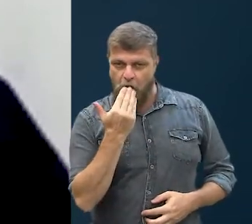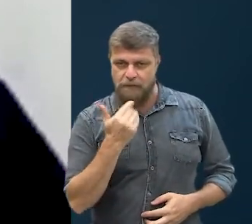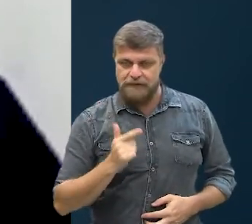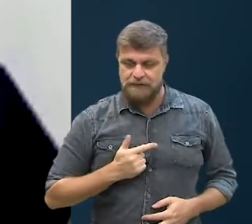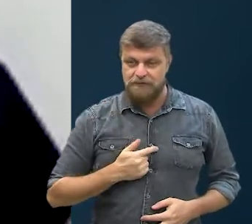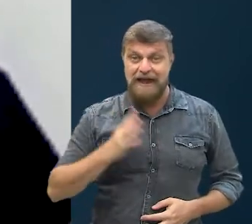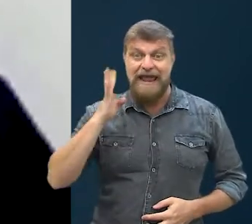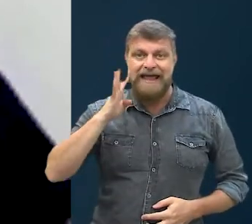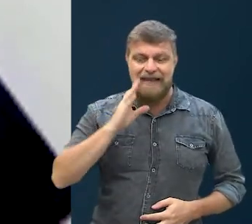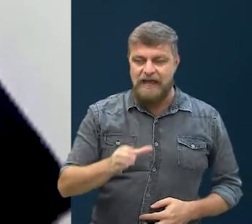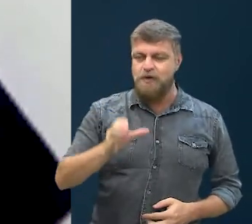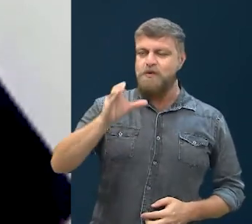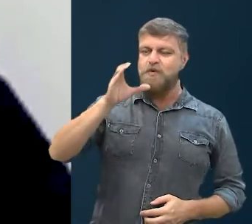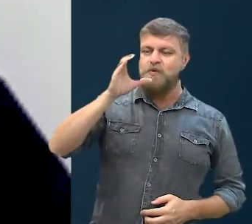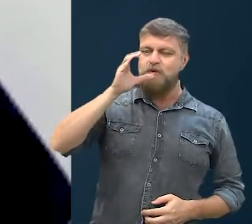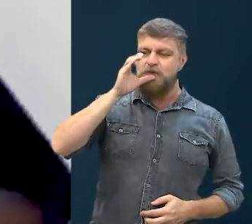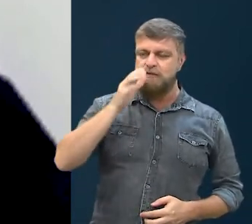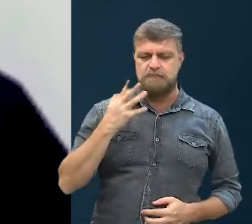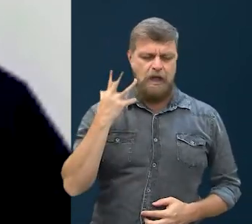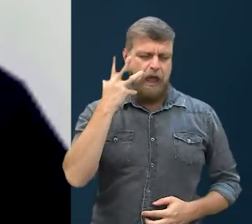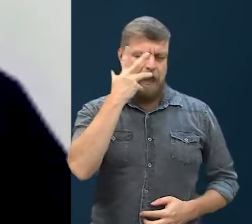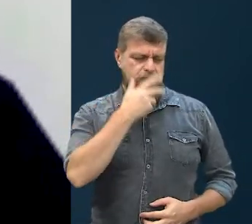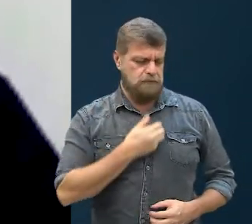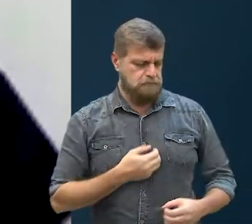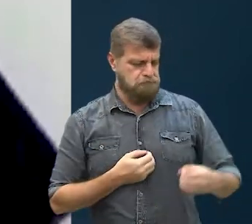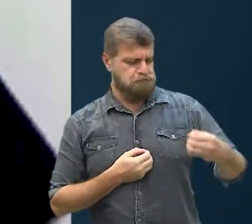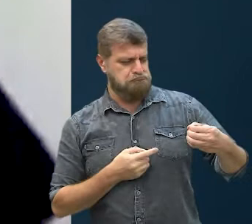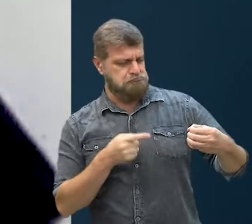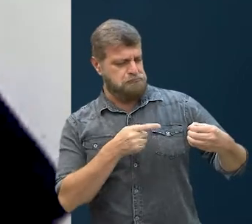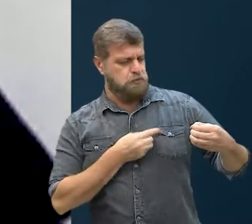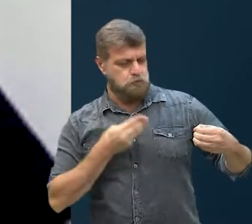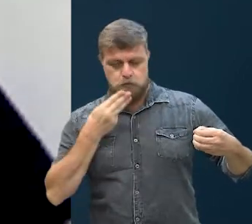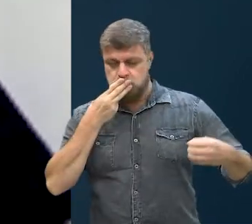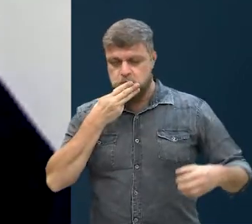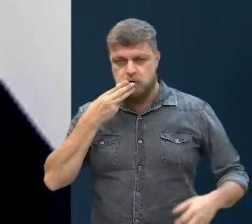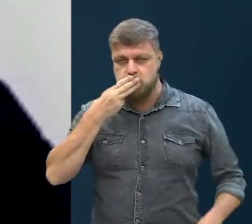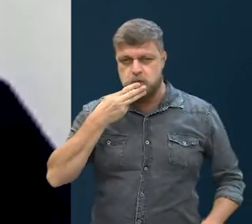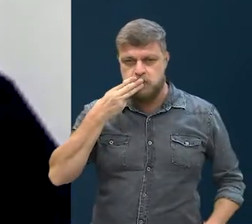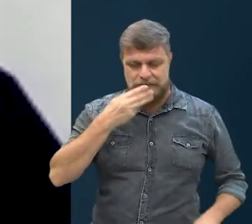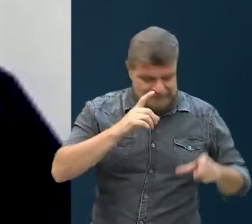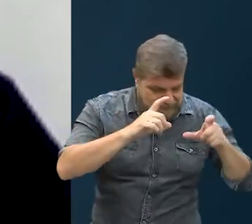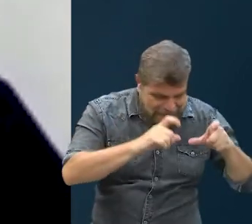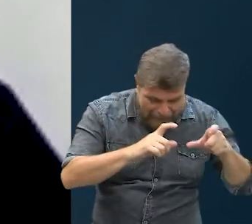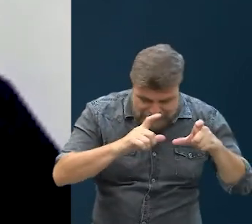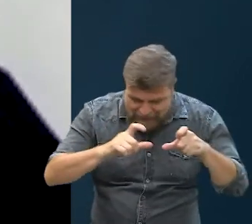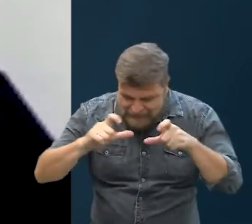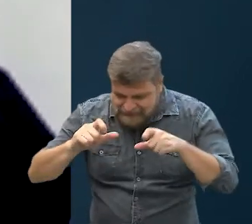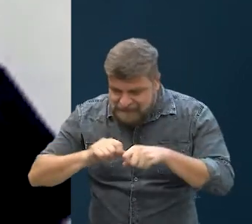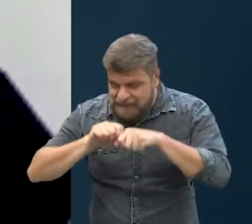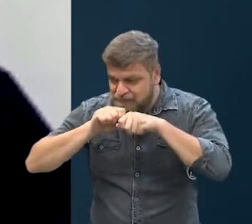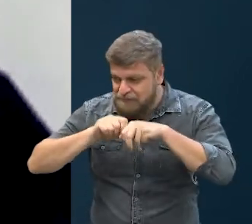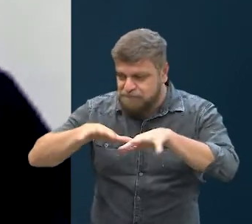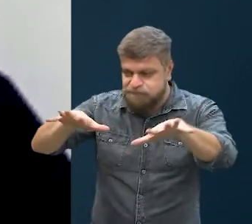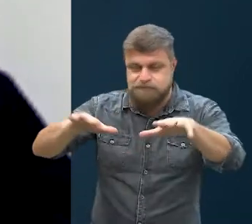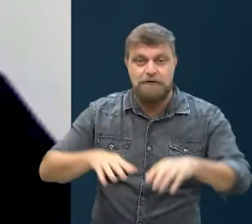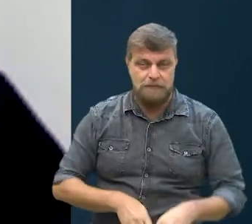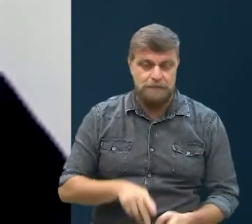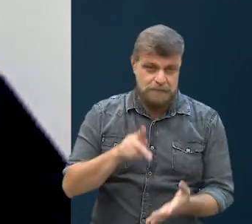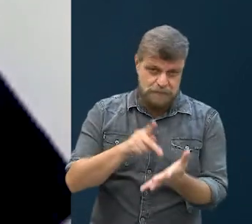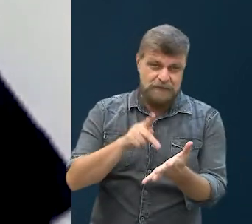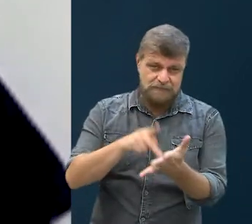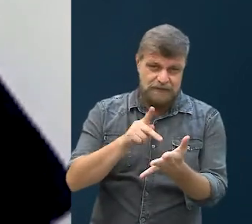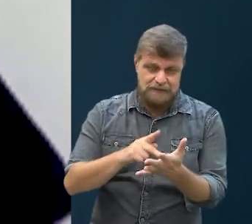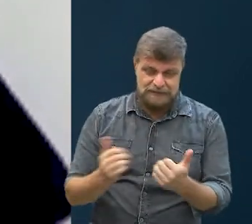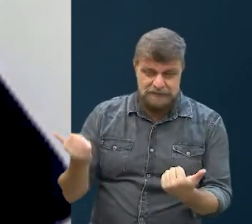bacana isso que eu estou bebendo, os drinks, as sobremesas, confeitaria em geral. Então, é isso mesmo, eu